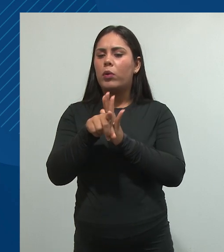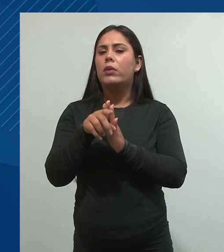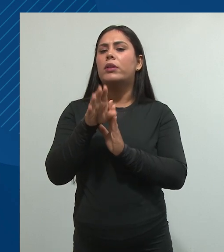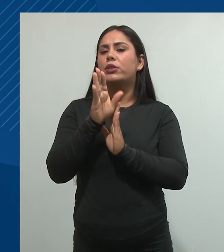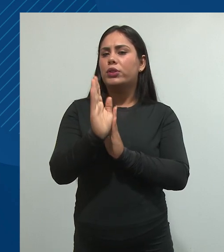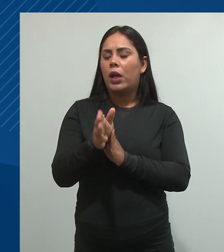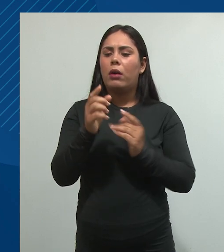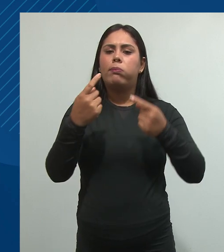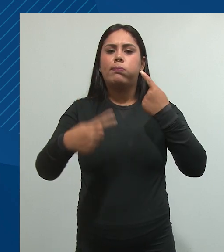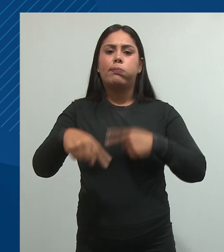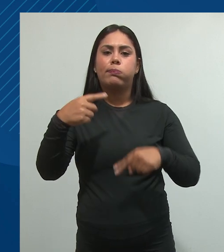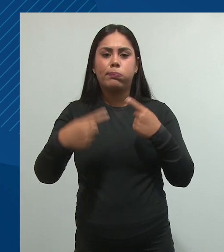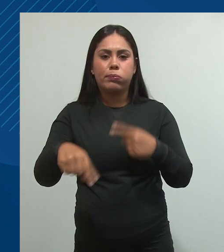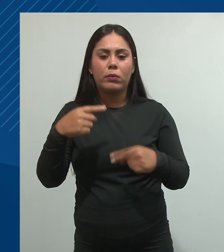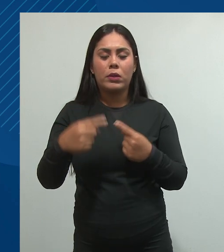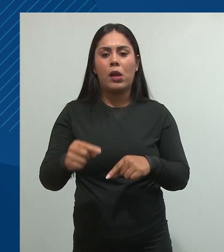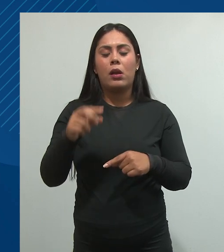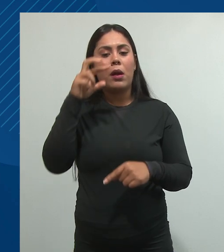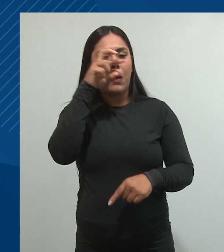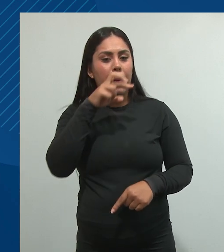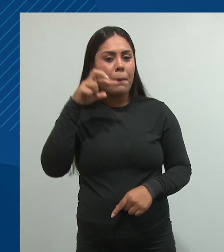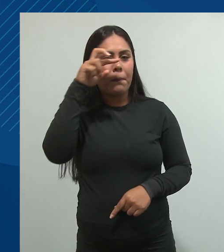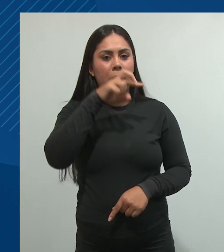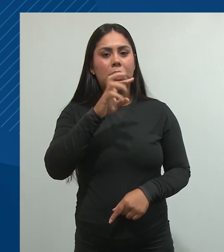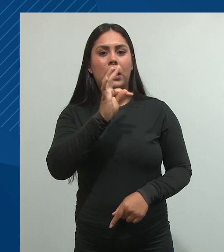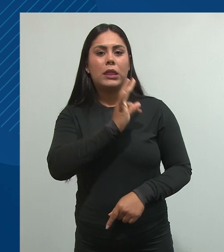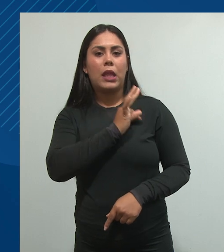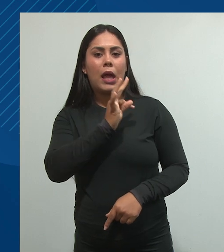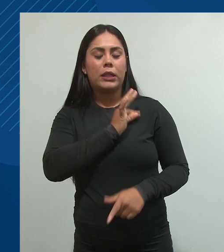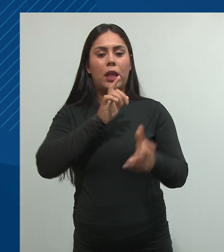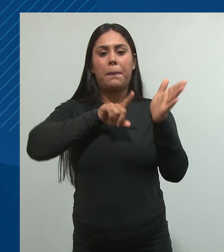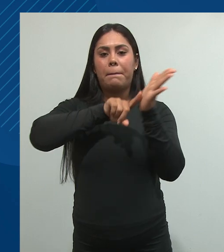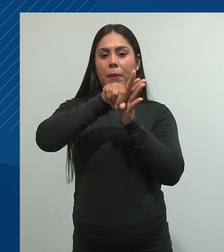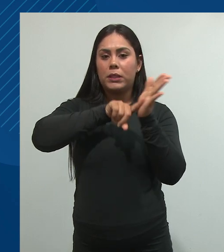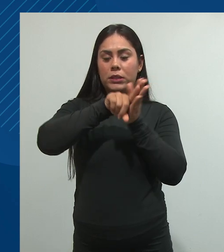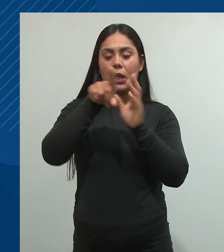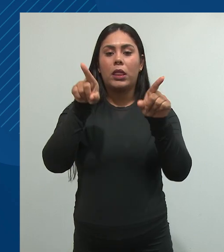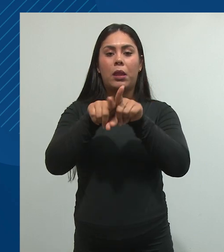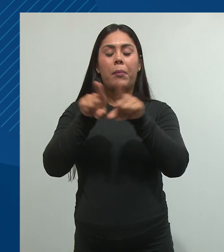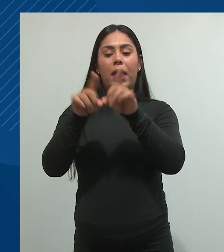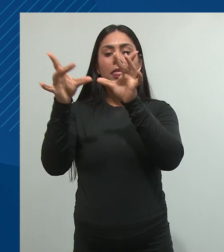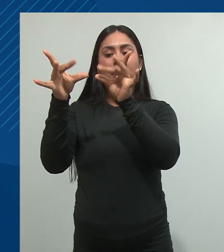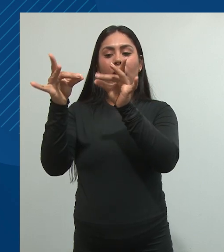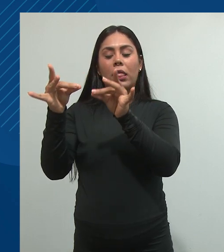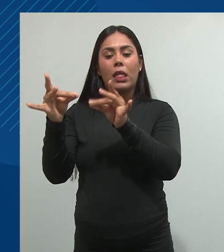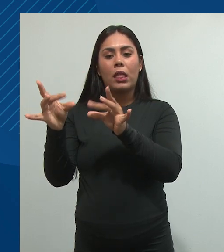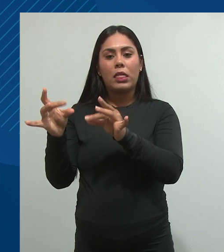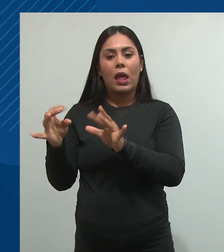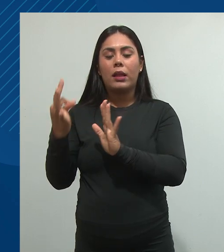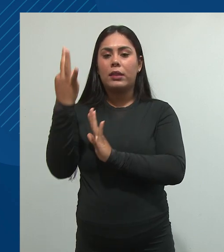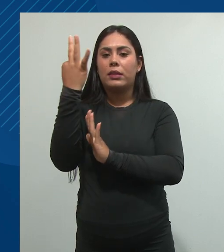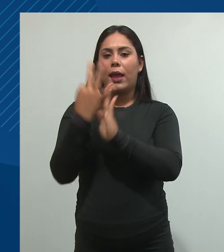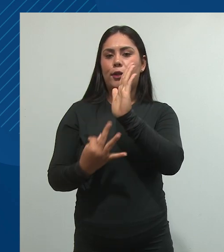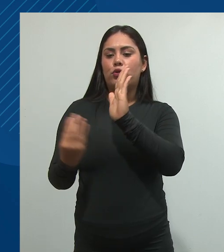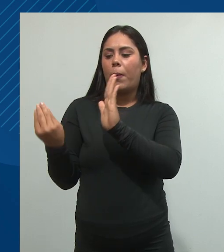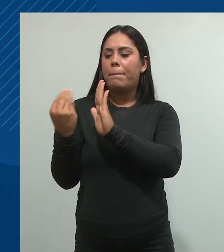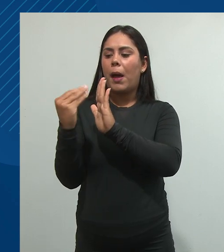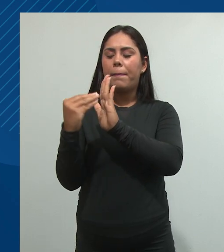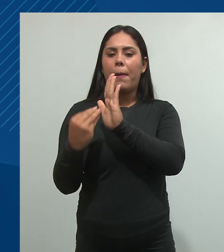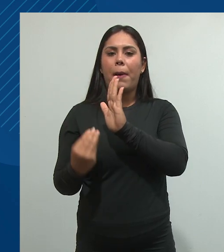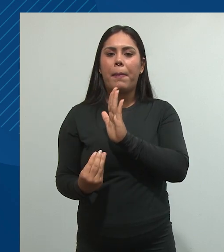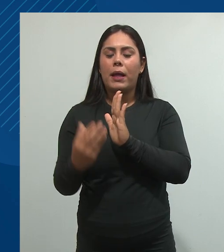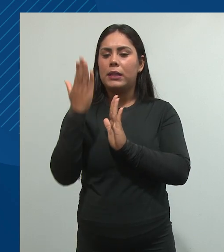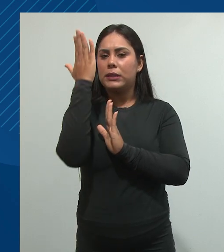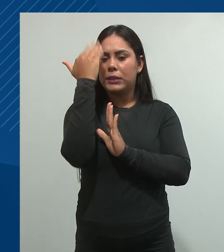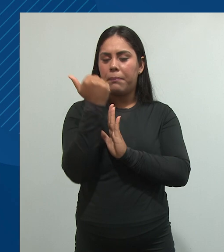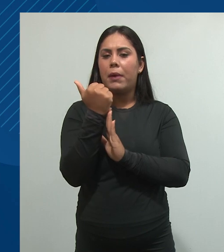de chegar aqui. Enquanto a observação é uma técnica de pesquisa, na descrição eu transmuto em texto isso. Então é a